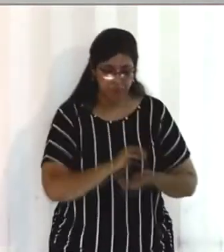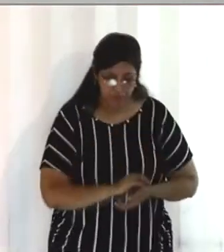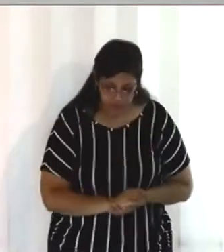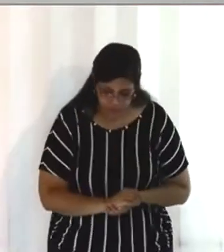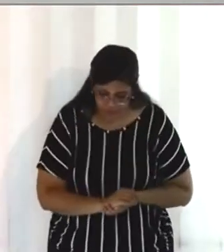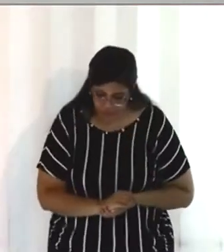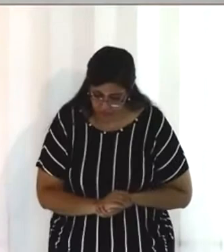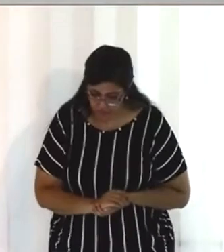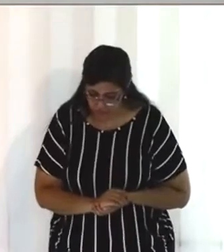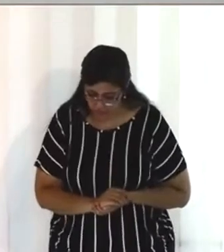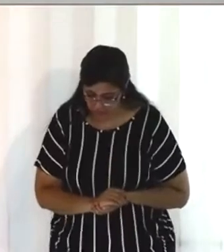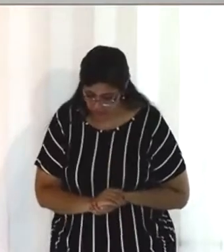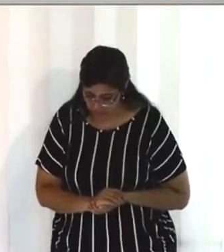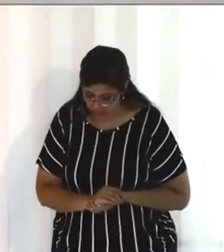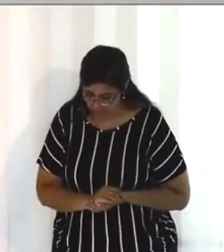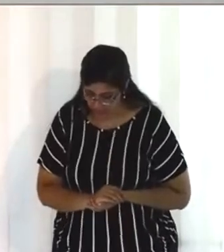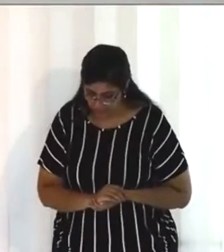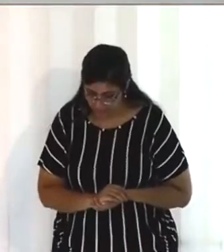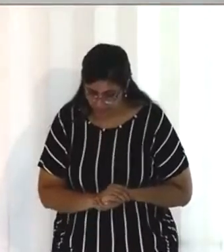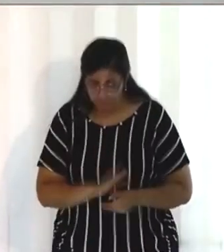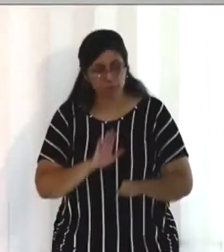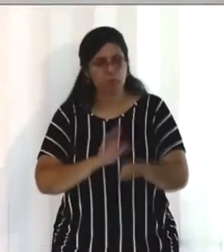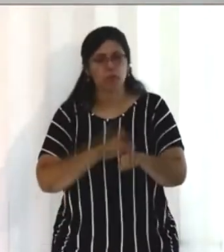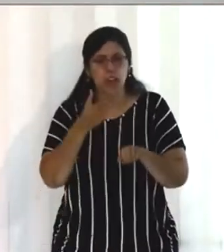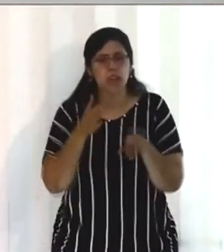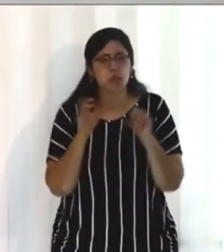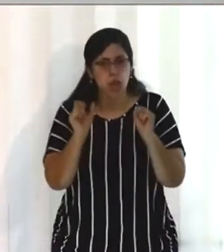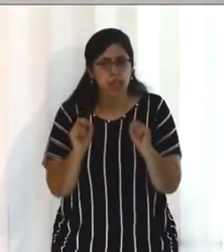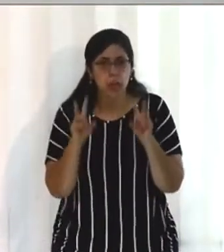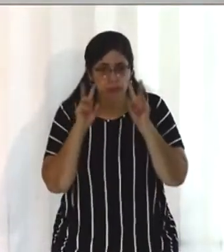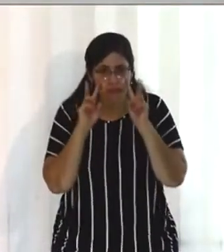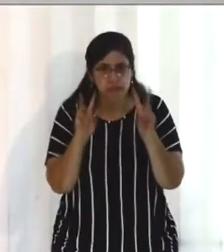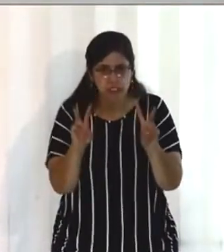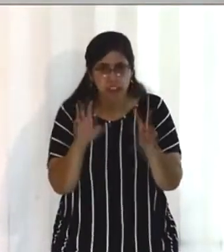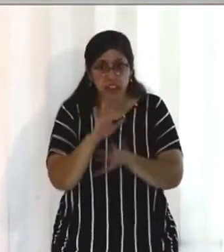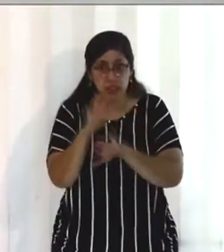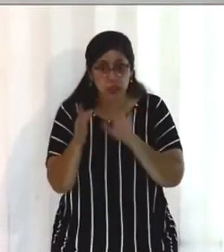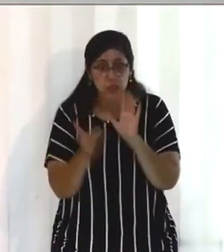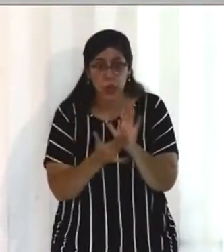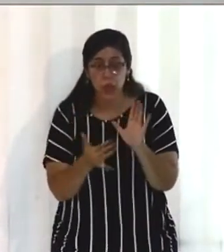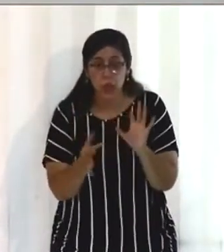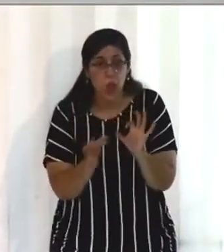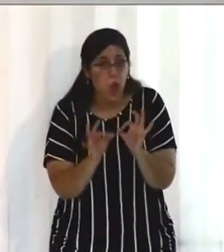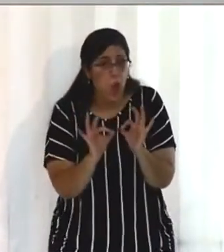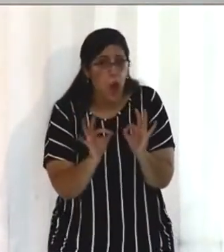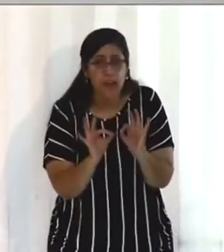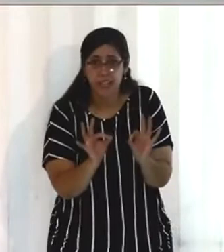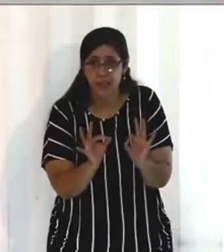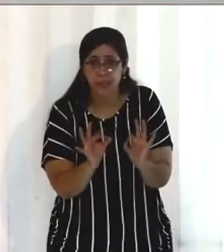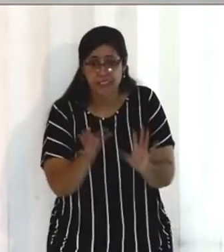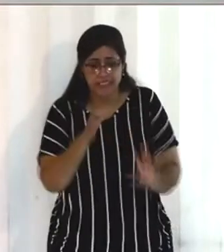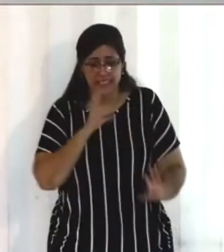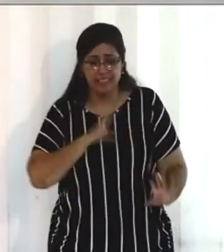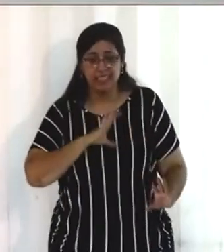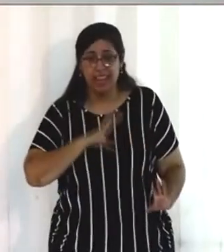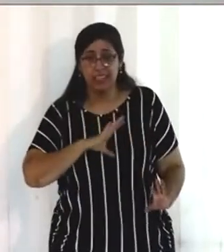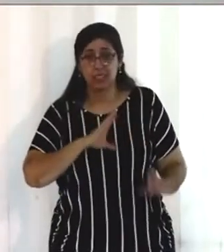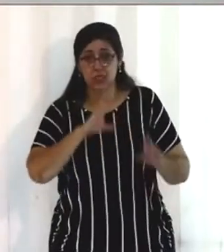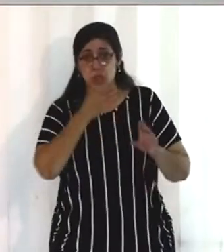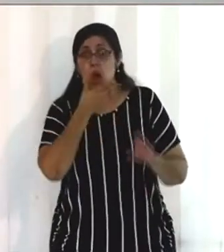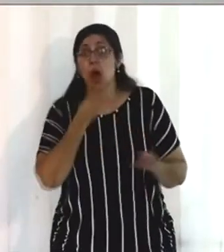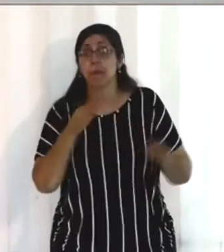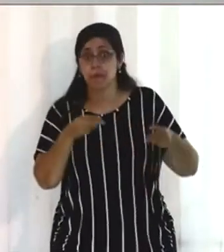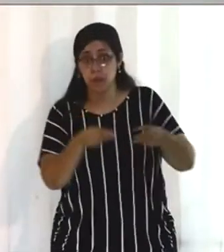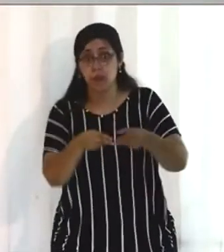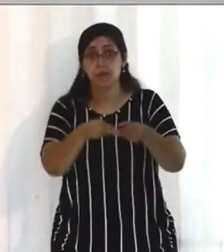nesse capítulo, claro que todo o capítulo 6 vai falar da corrupção do gênero humano, do anúncio do dilúvio,